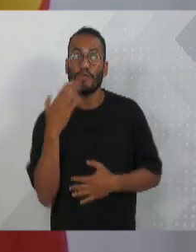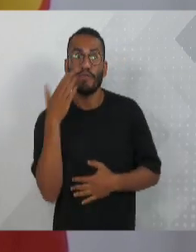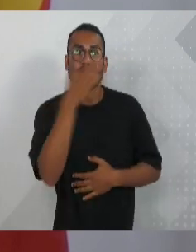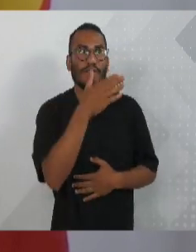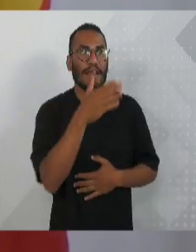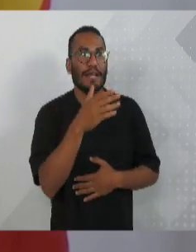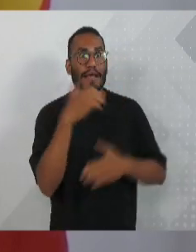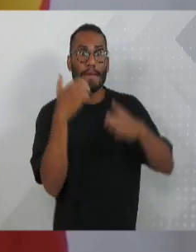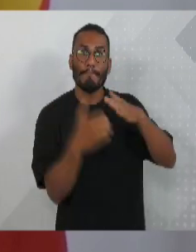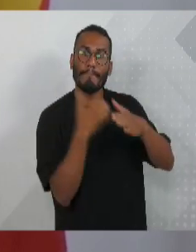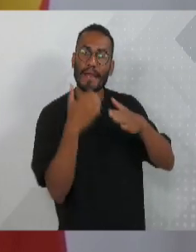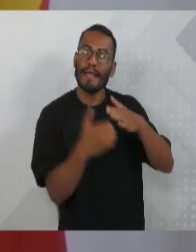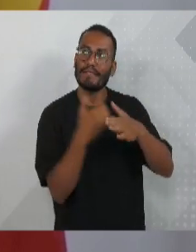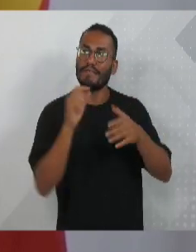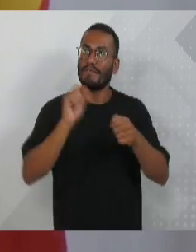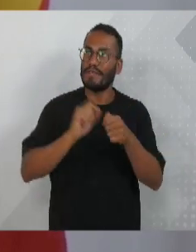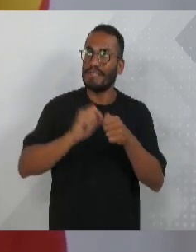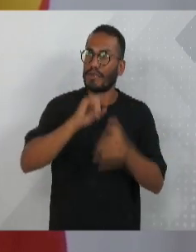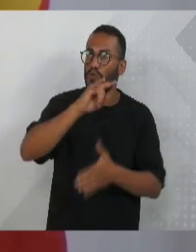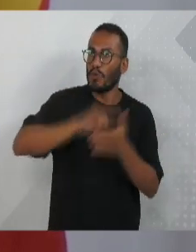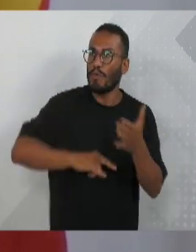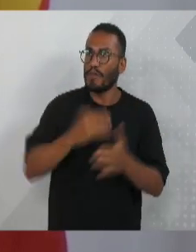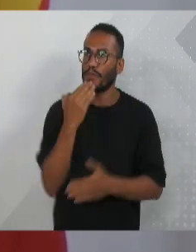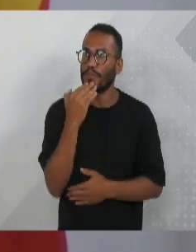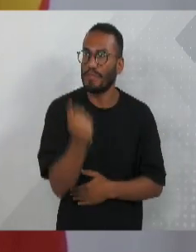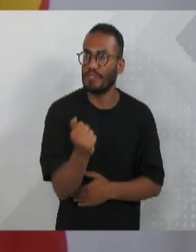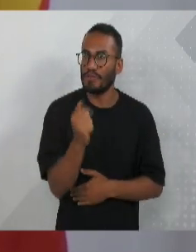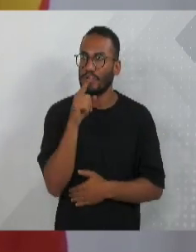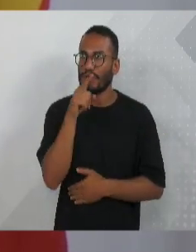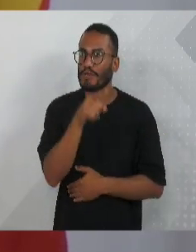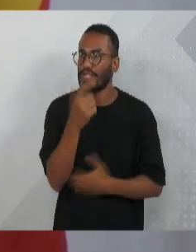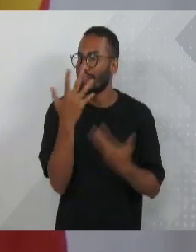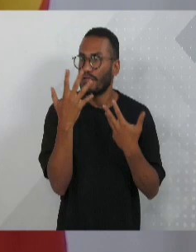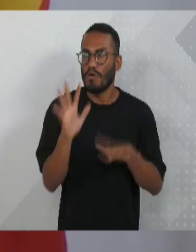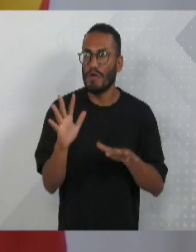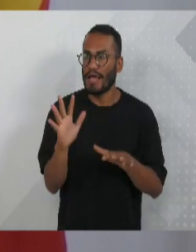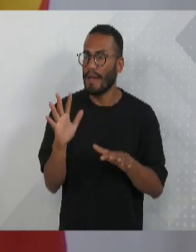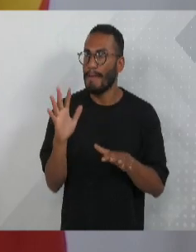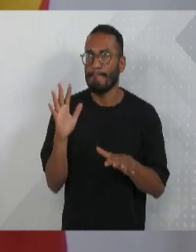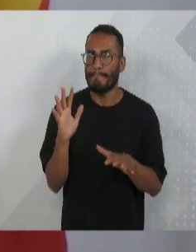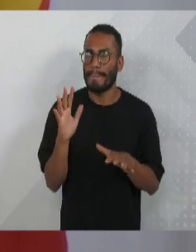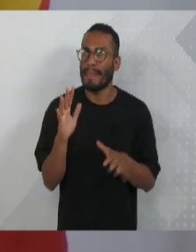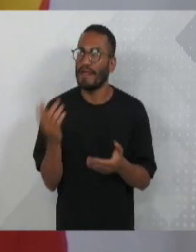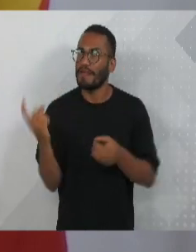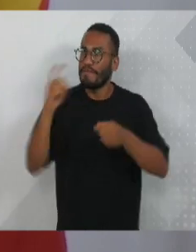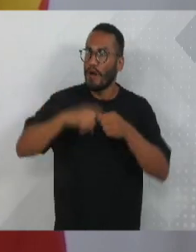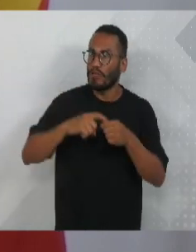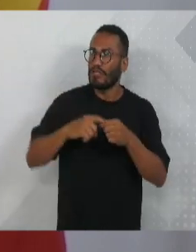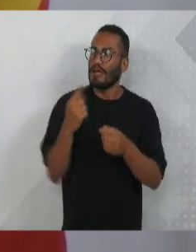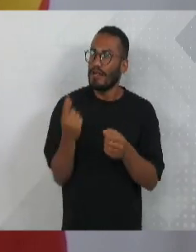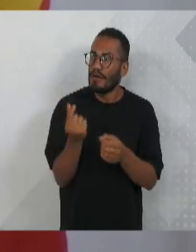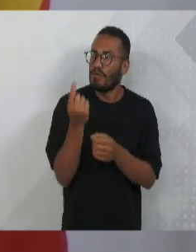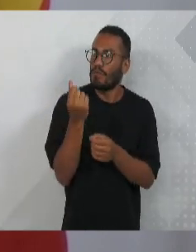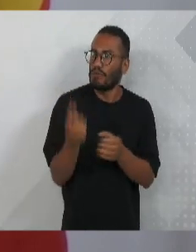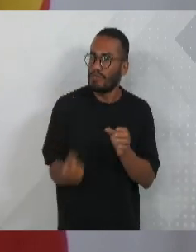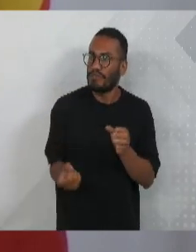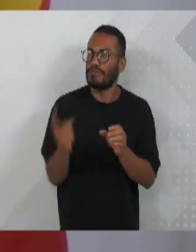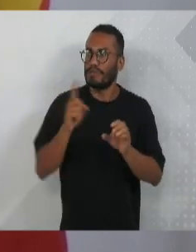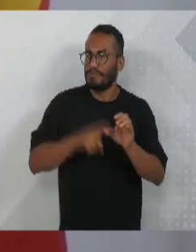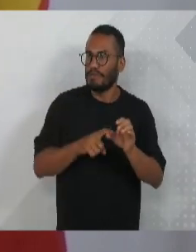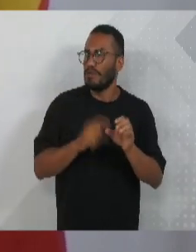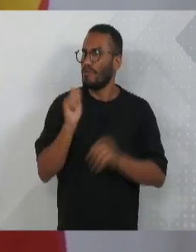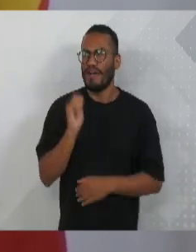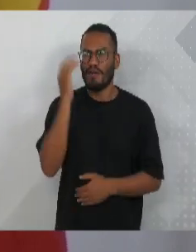na própria empresa e fazer um documento solicitando que você não quer realmente que volte essa contribuição. Isso